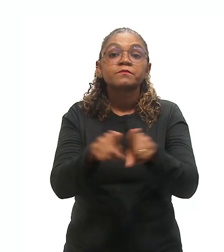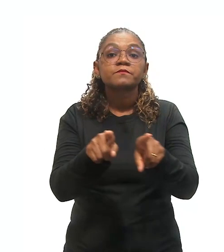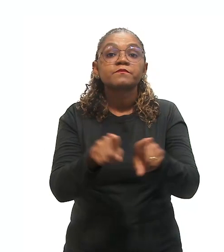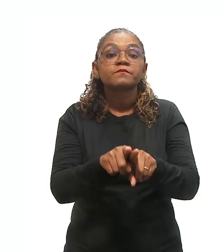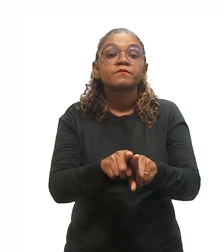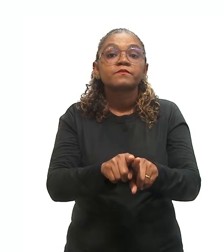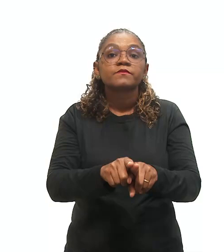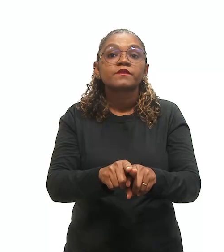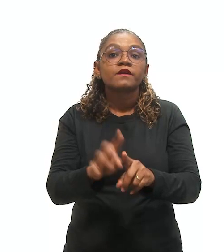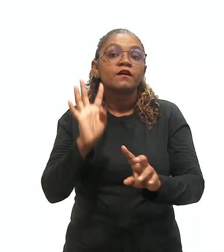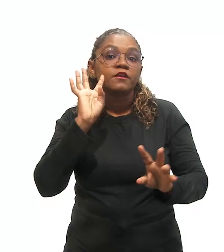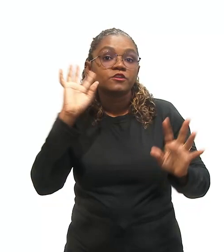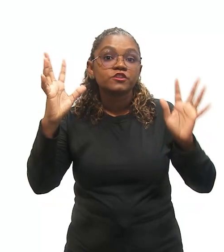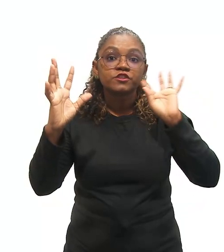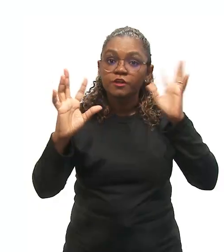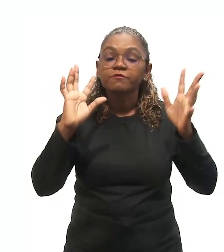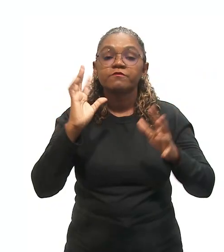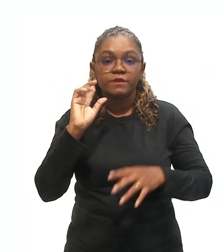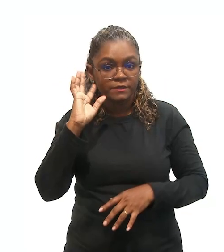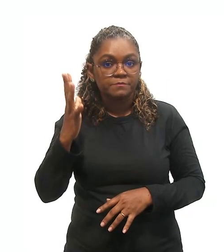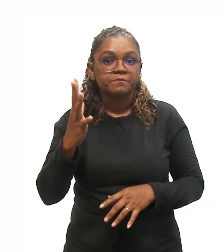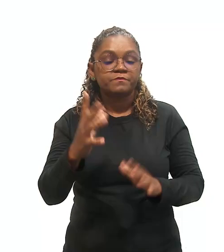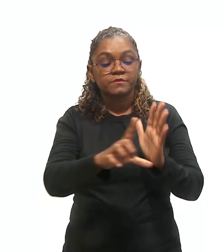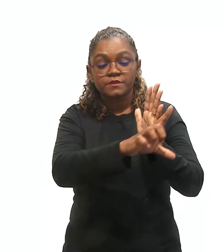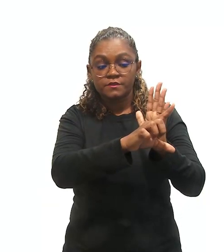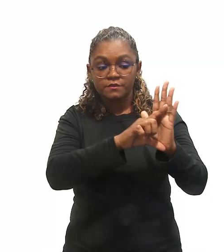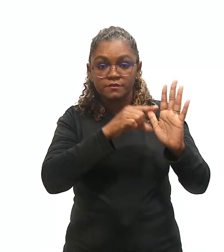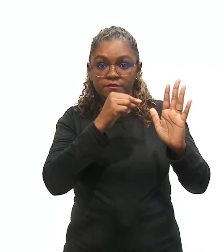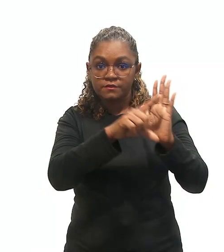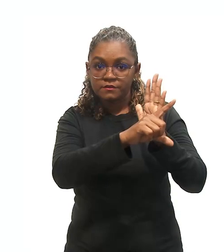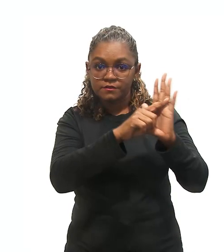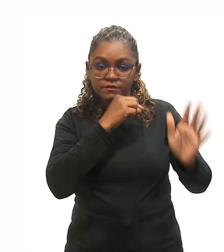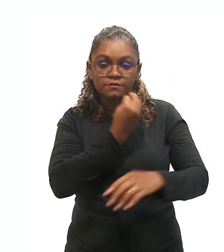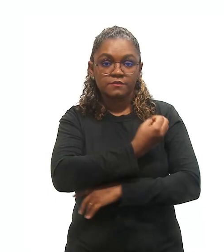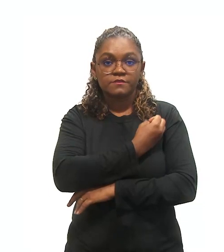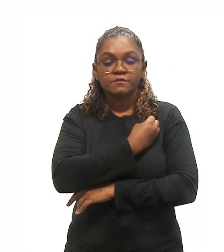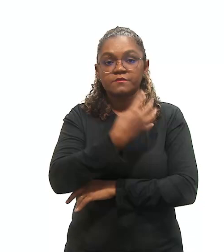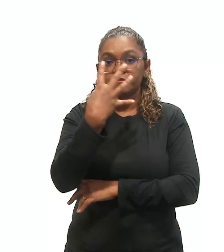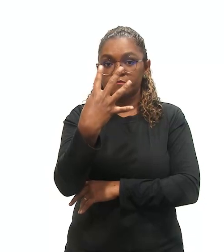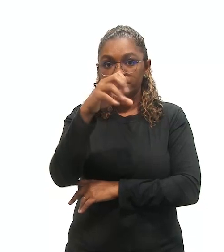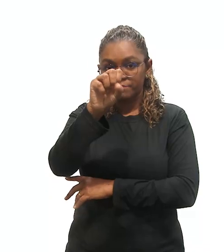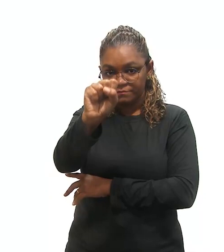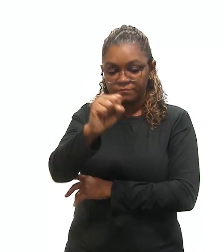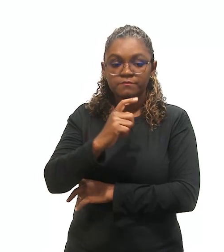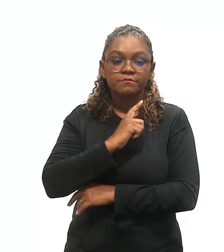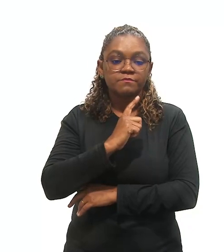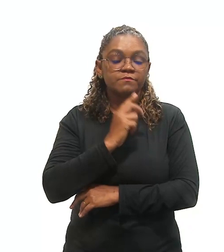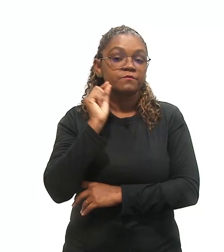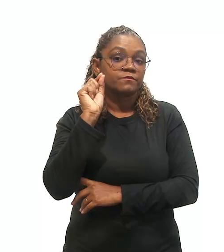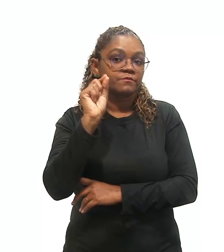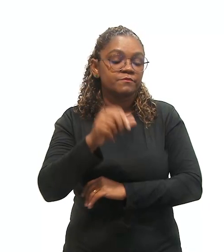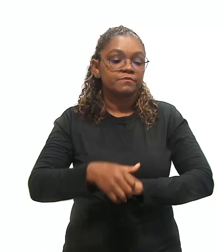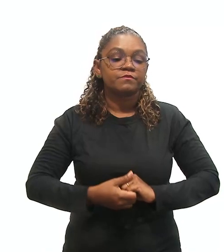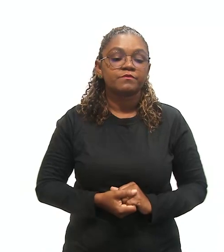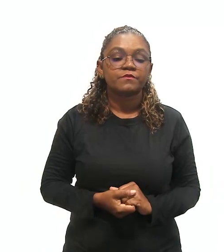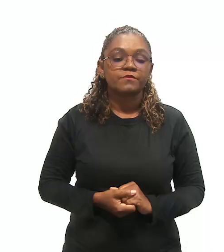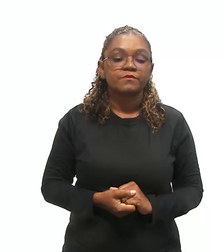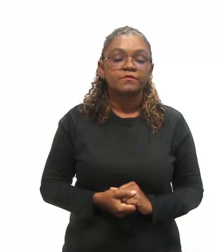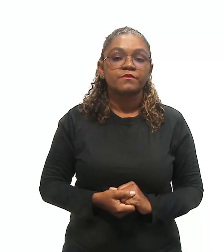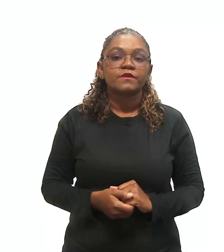providências. Em seu artigo 48, traz o seguinte: são instrumentos